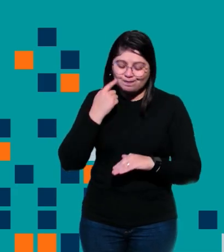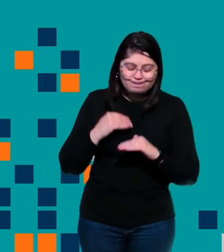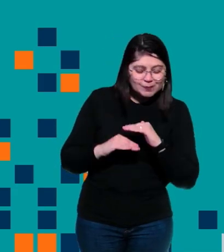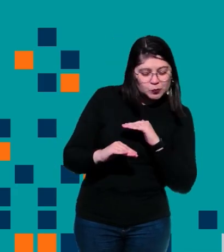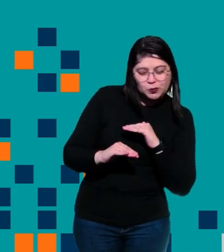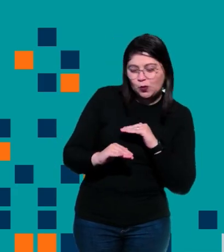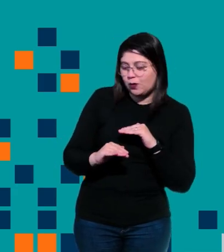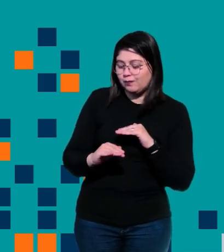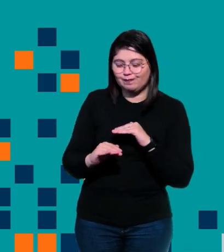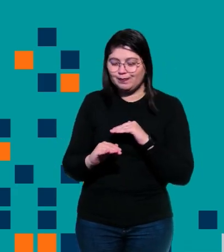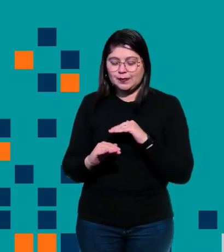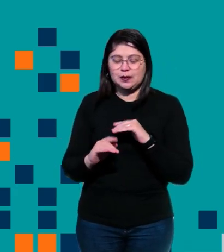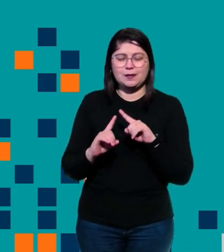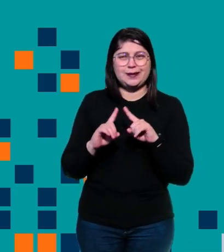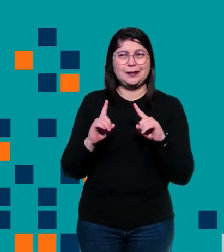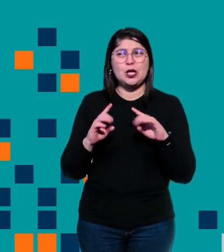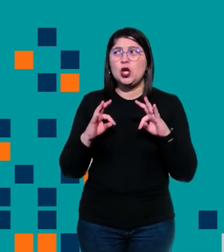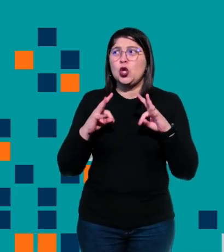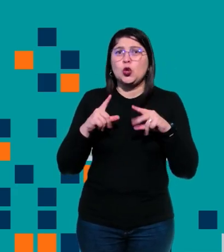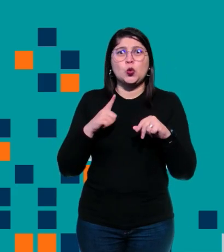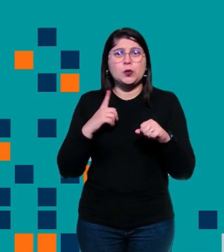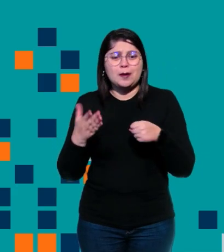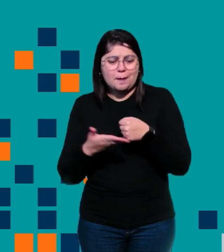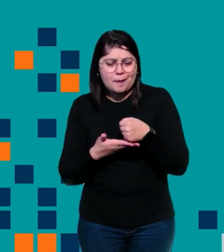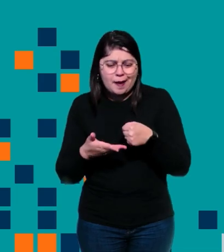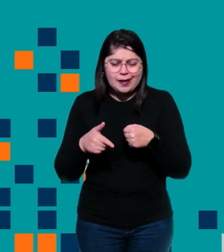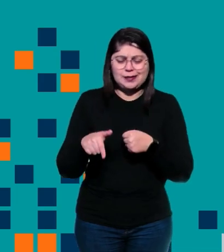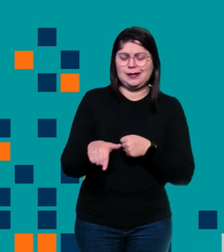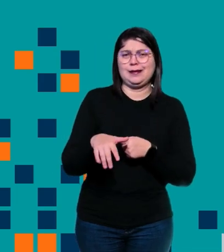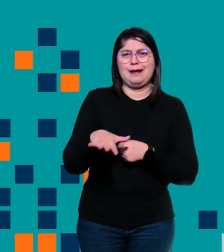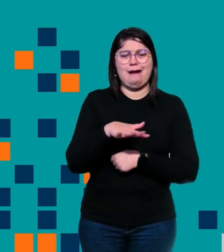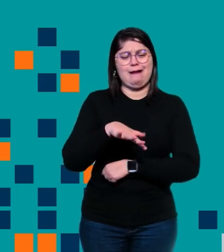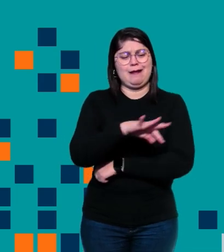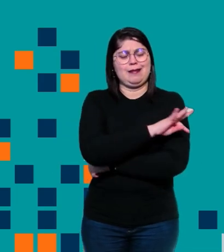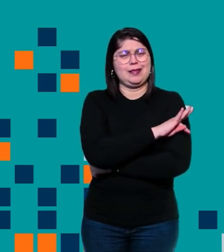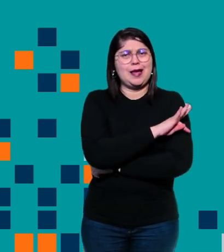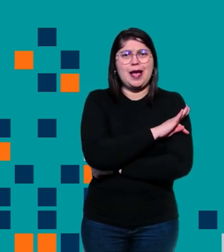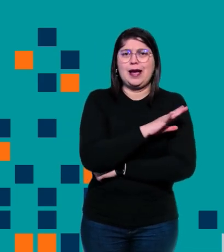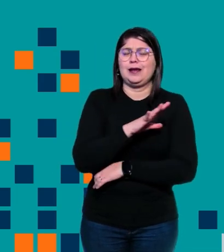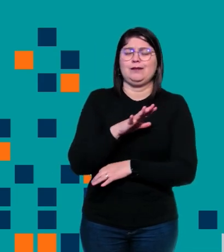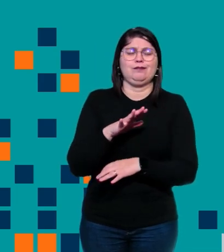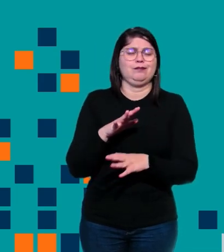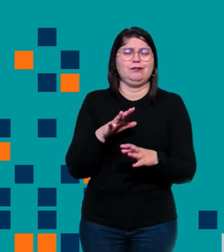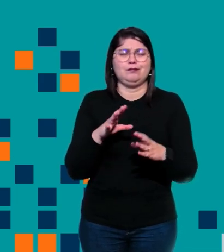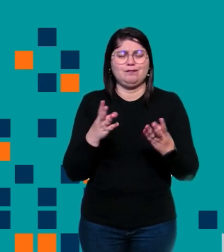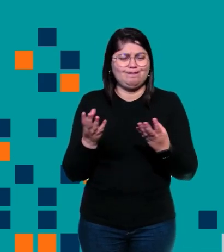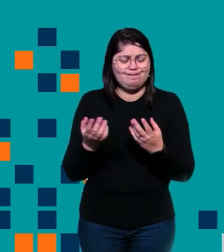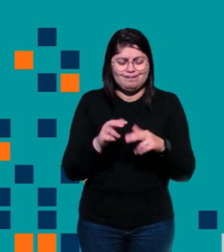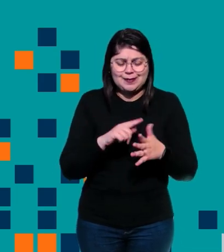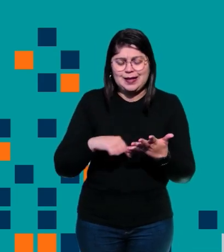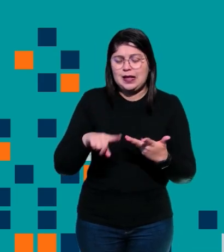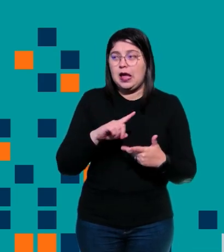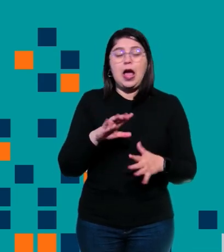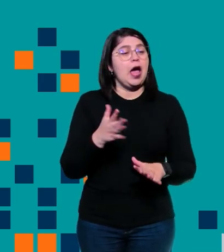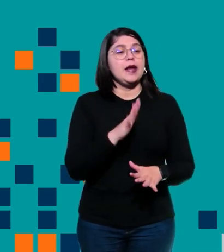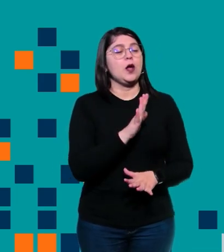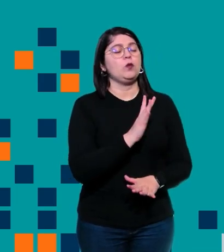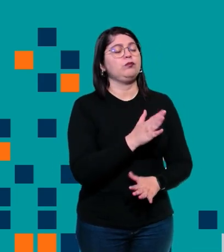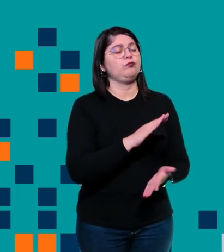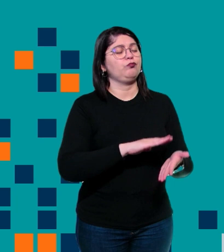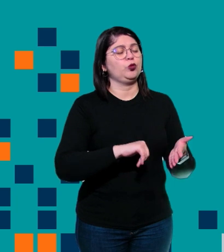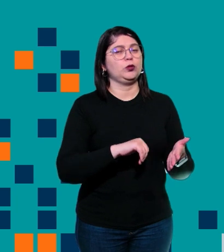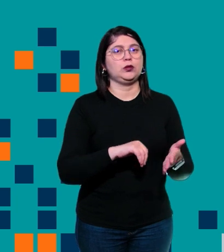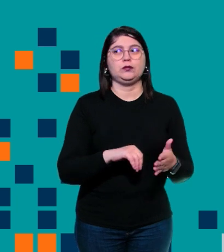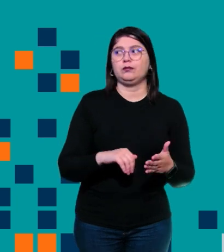aí, toda a instalação está tudo, né, toda a área técnica, tinha não sei o quê. Não vai ter mais. Aí muda o projeto inteiro